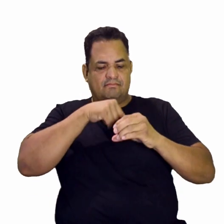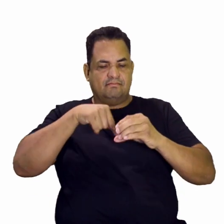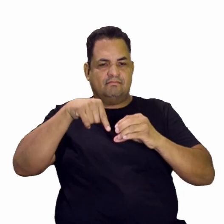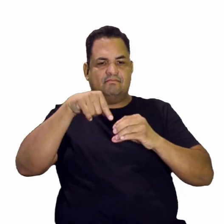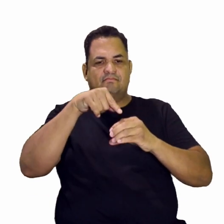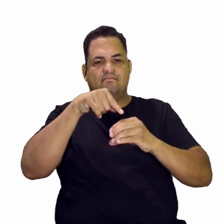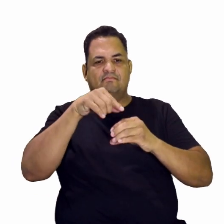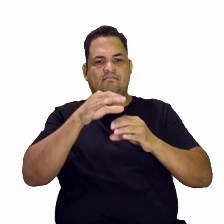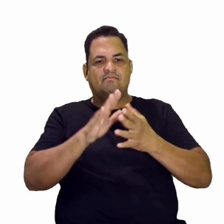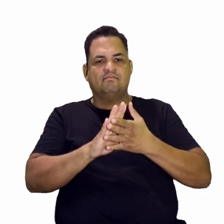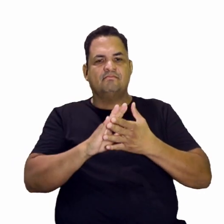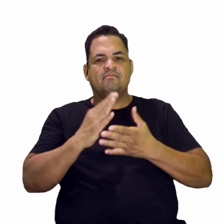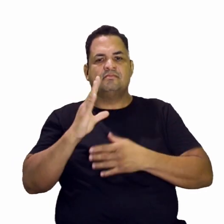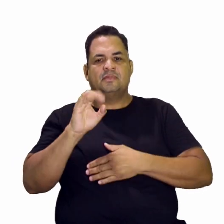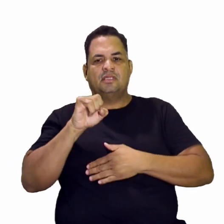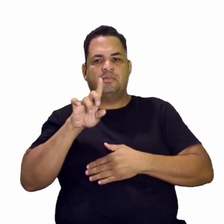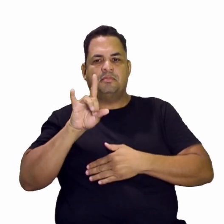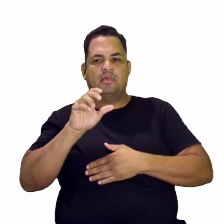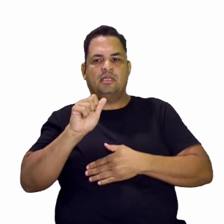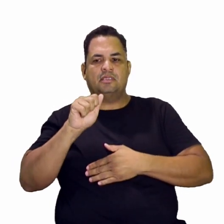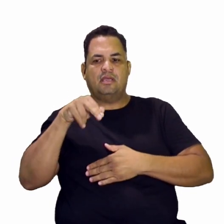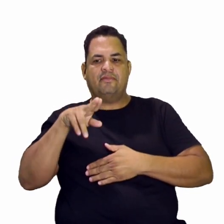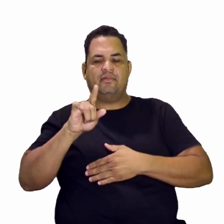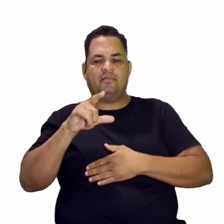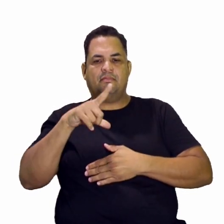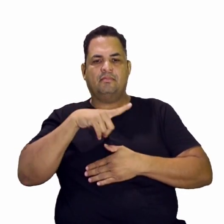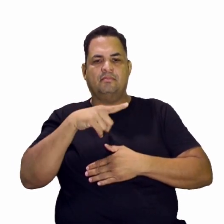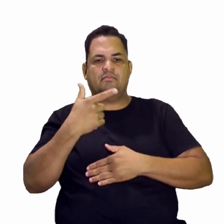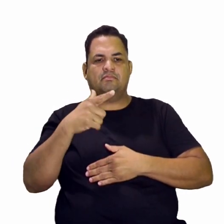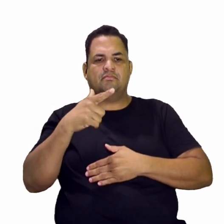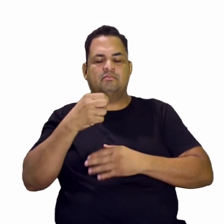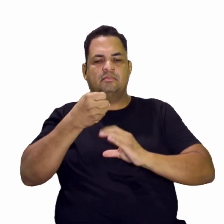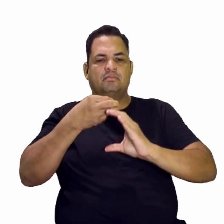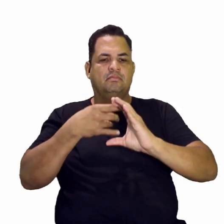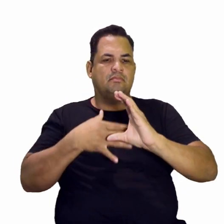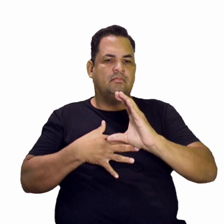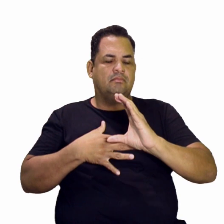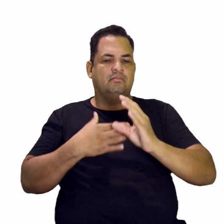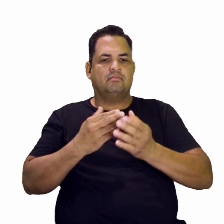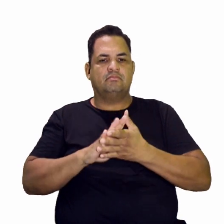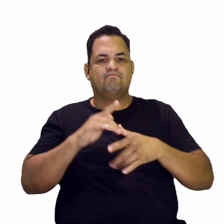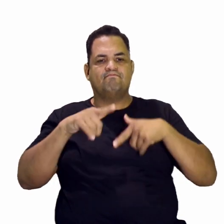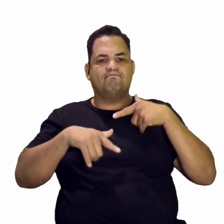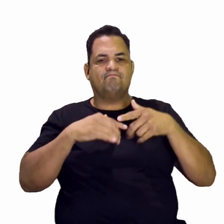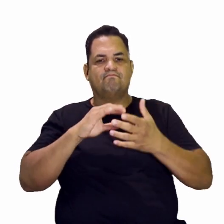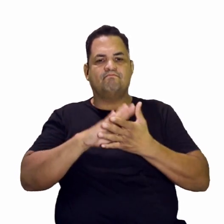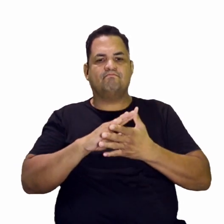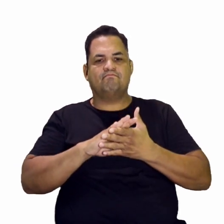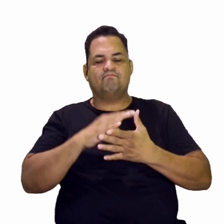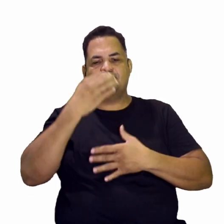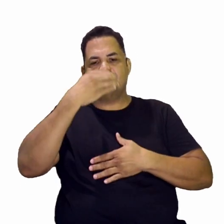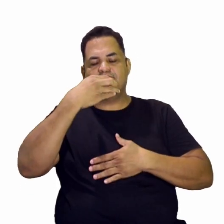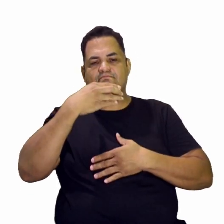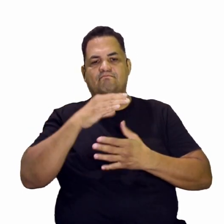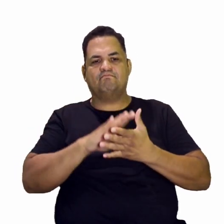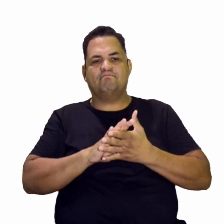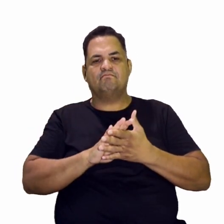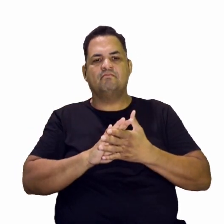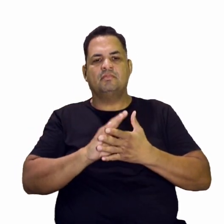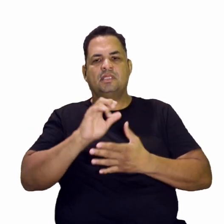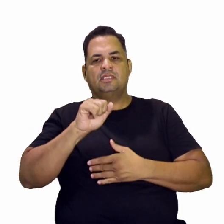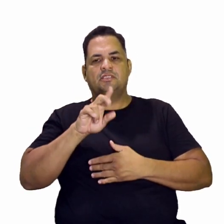pteridófitas, que são as samambaias e as avencas, não existe essa característica de produção de frutos, tá?